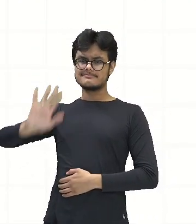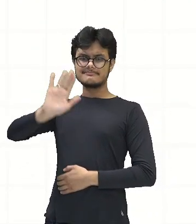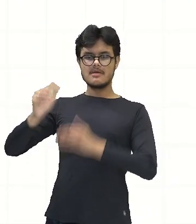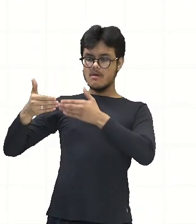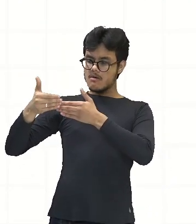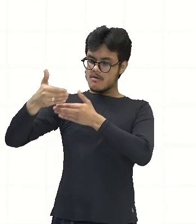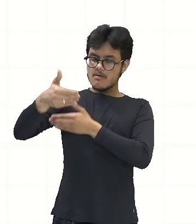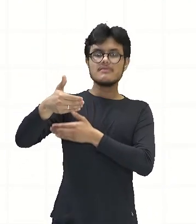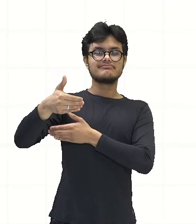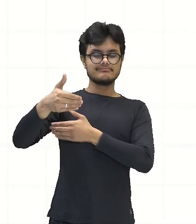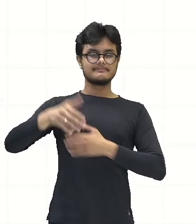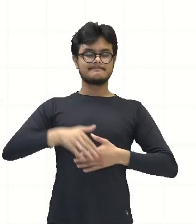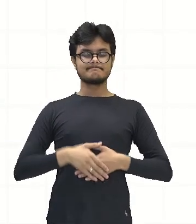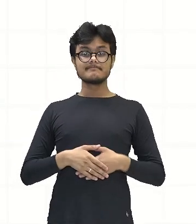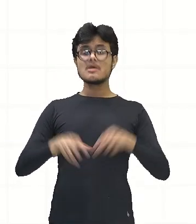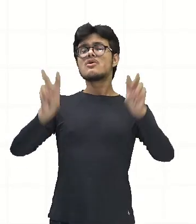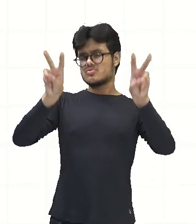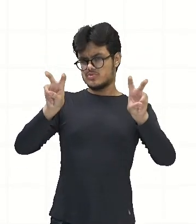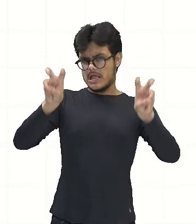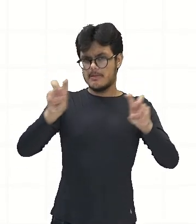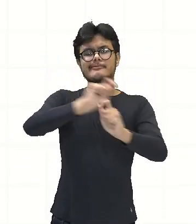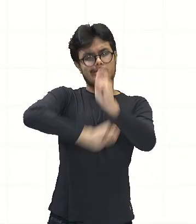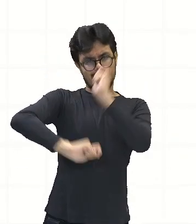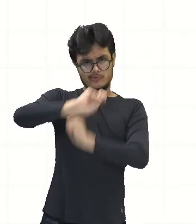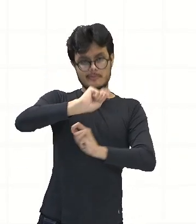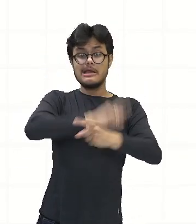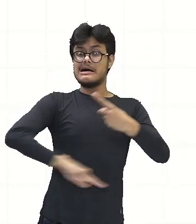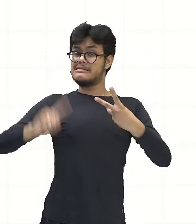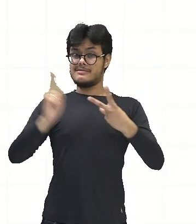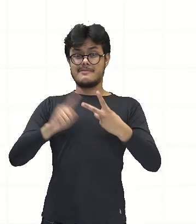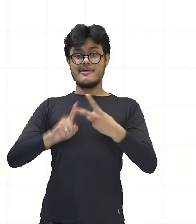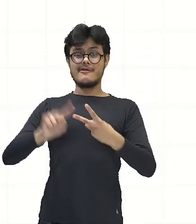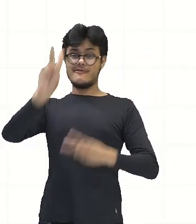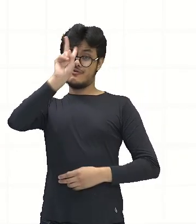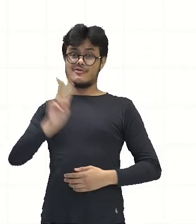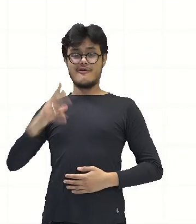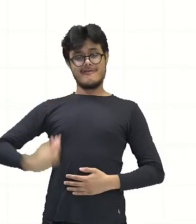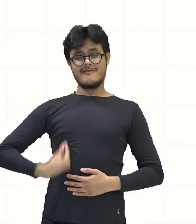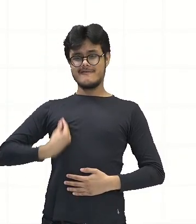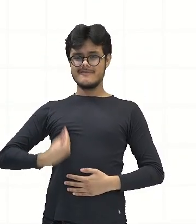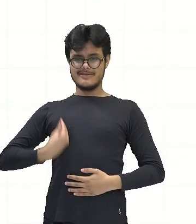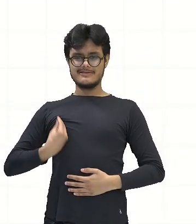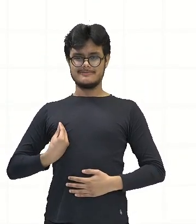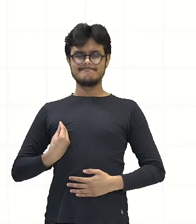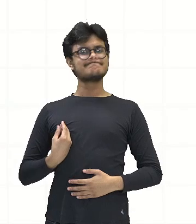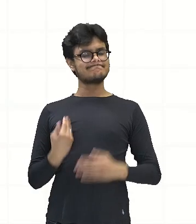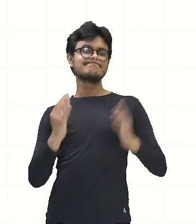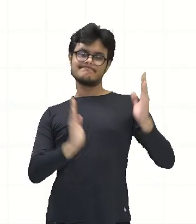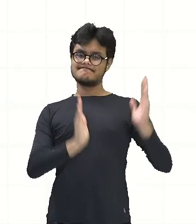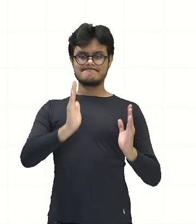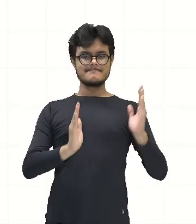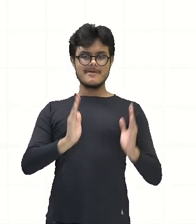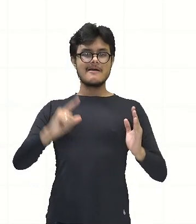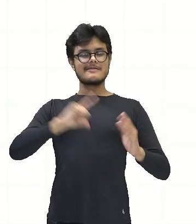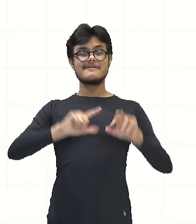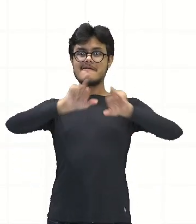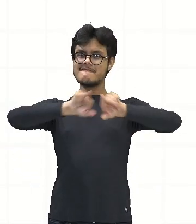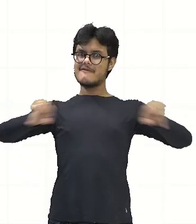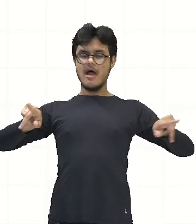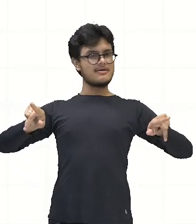brasileiro, tanto em termos econômicos quanto histórico, né? Então, desde esse período a gente já tem aí várias